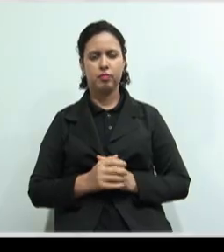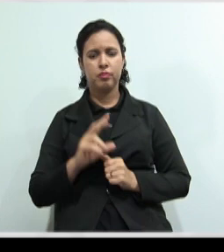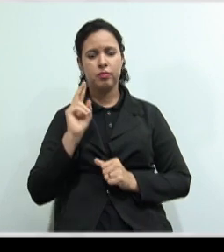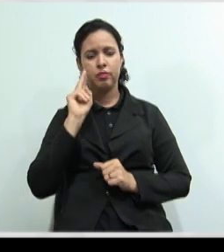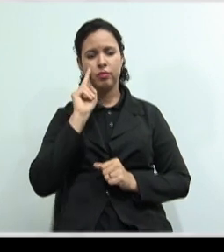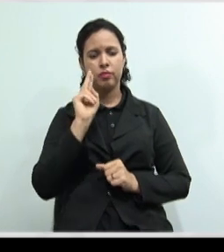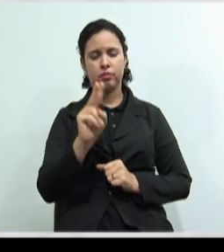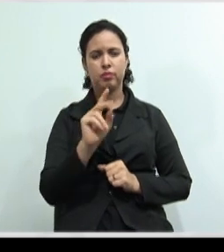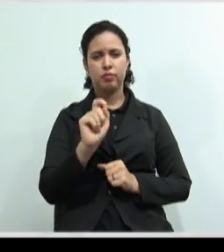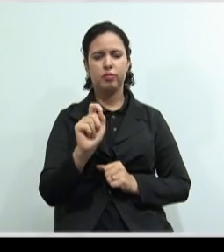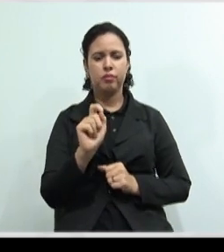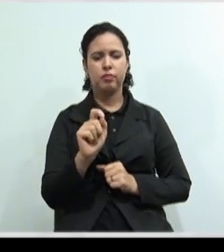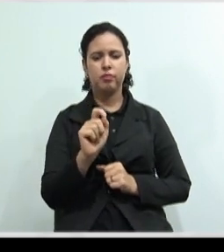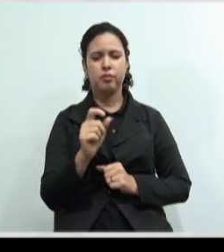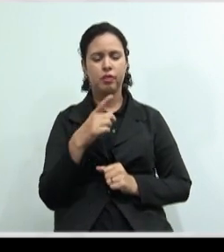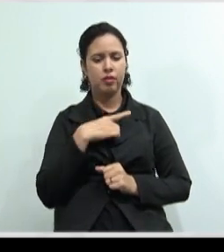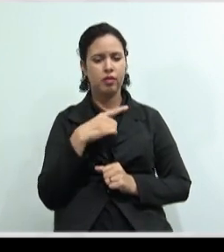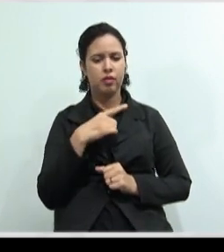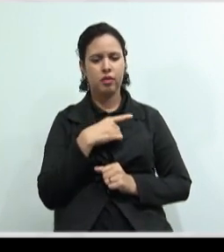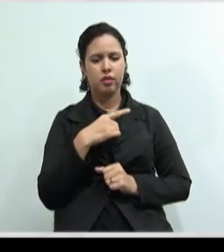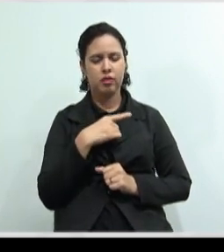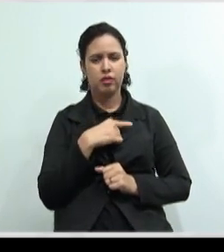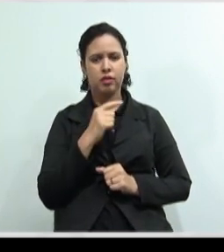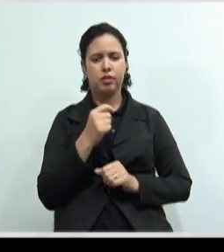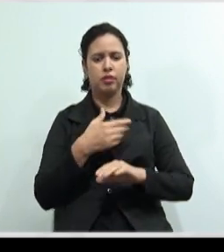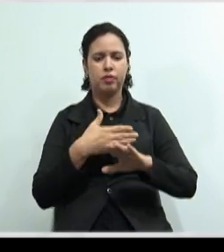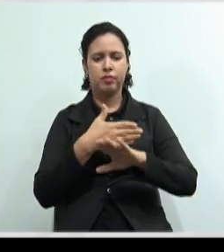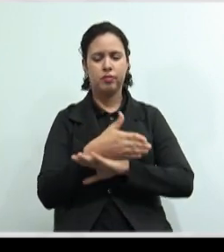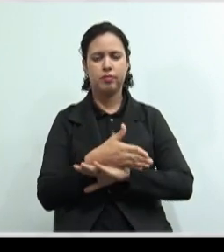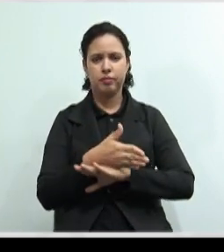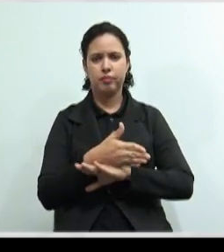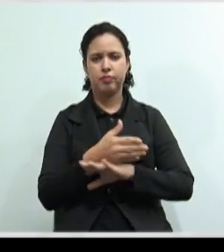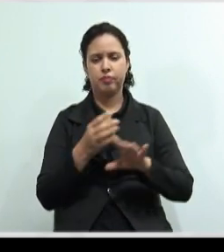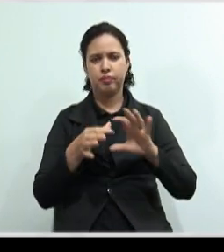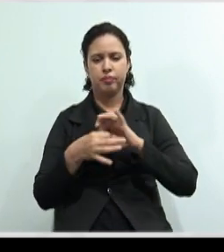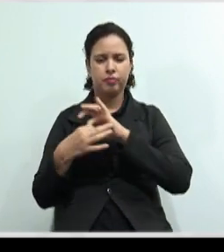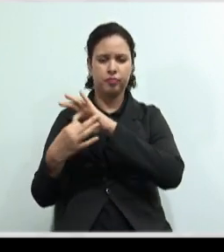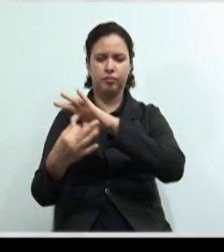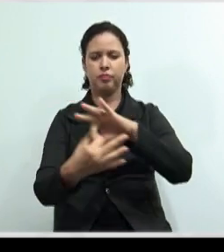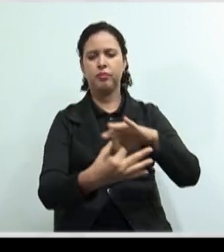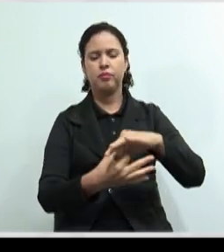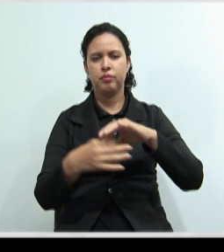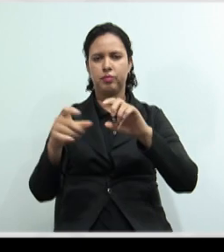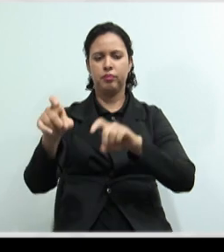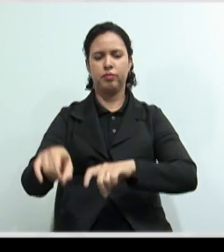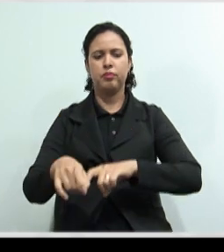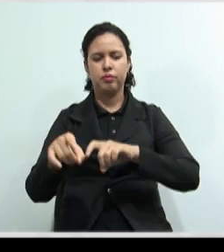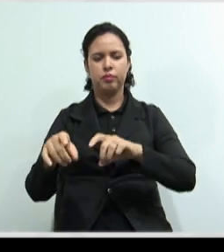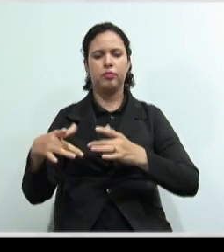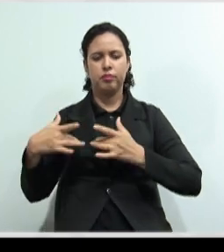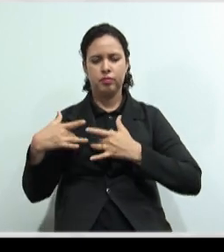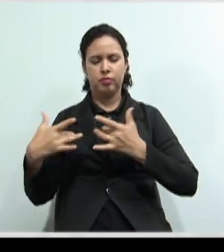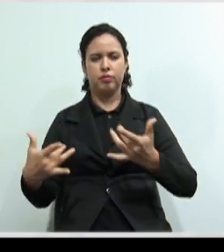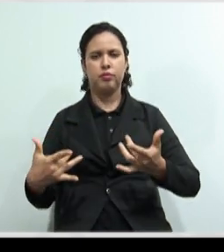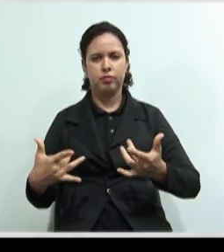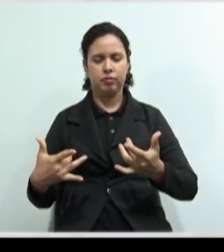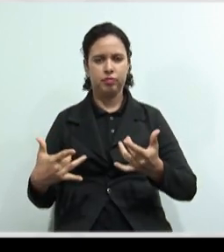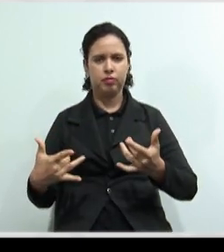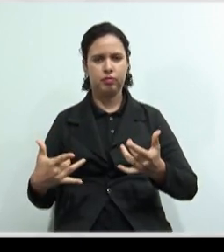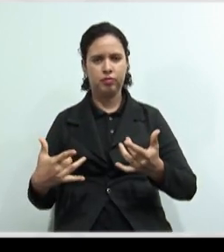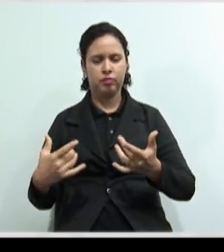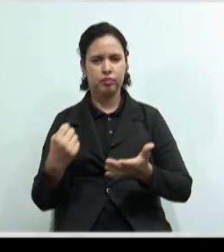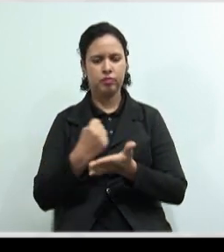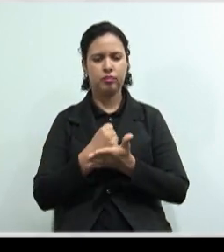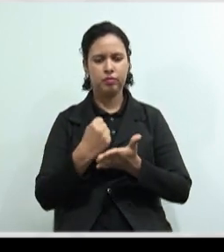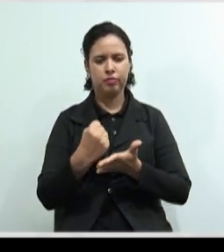isso gera o envolvimento dos produtores, voluntários e empregados nas tomadas de decisão que os